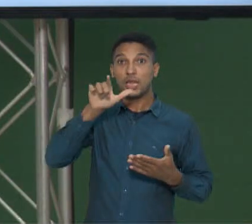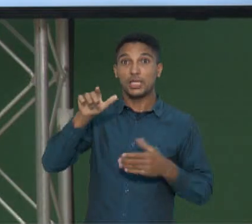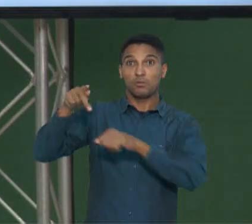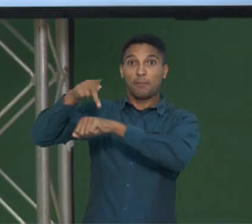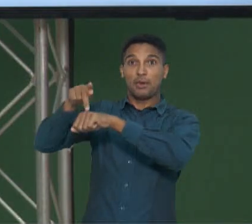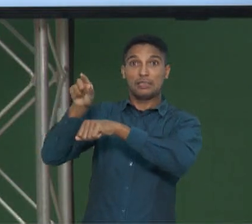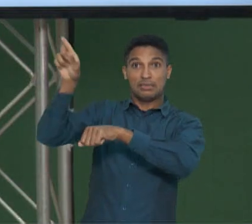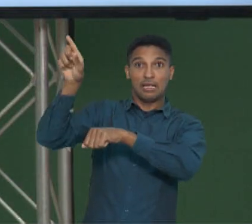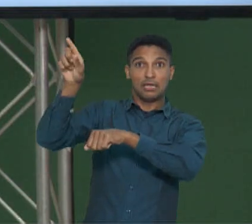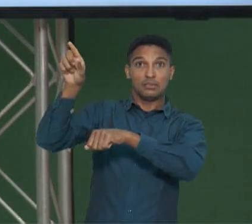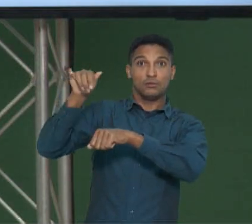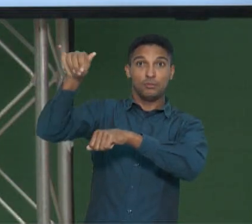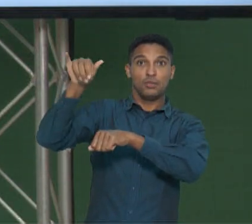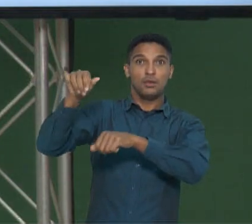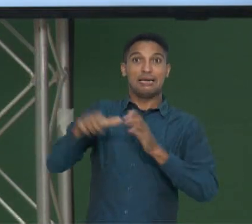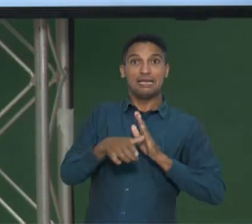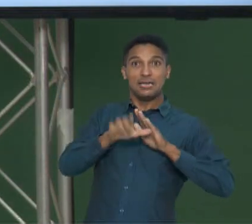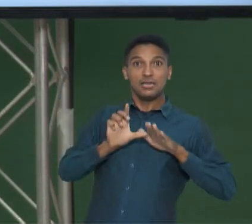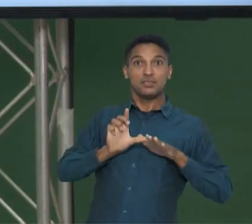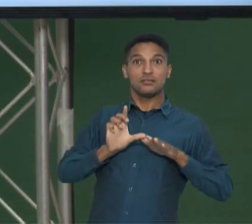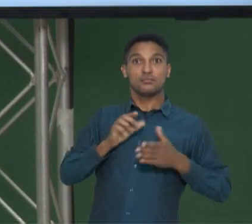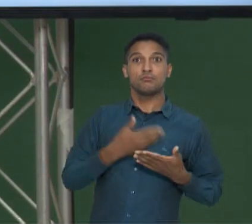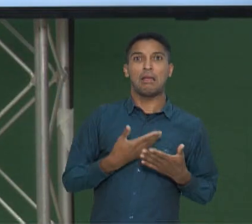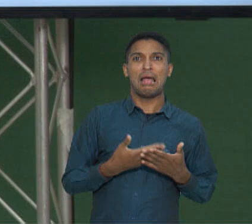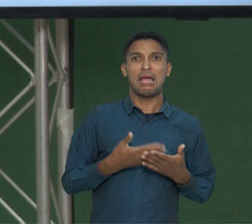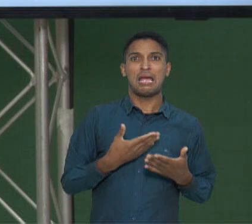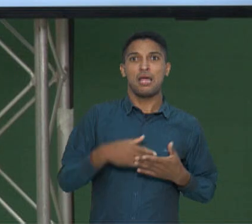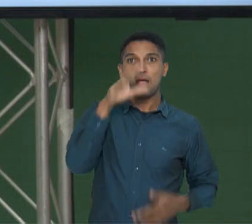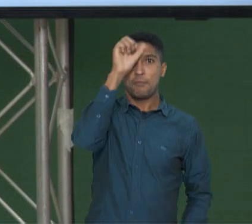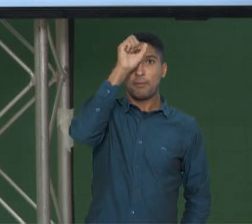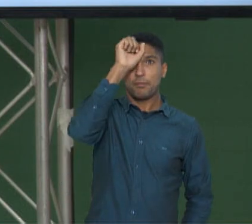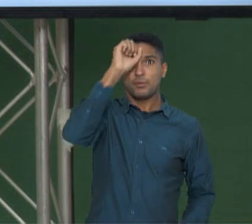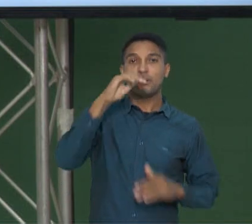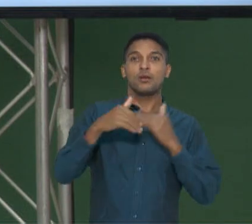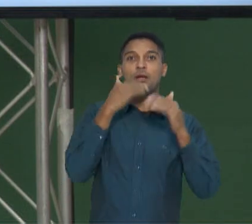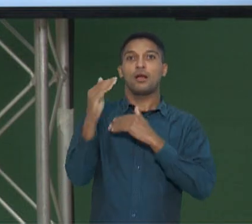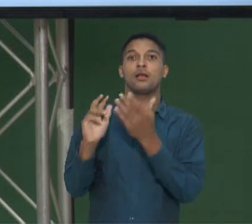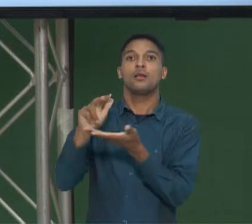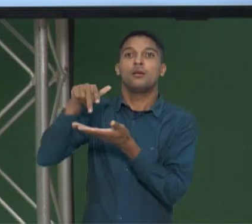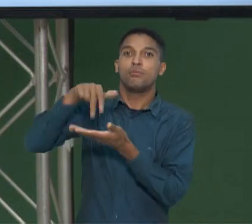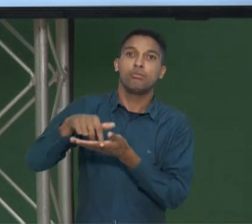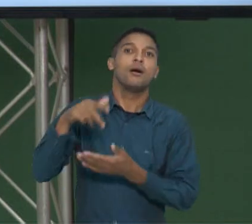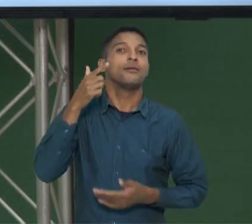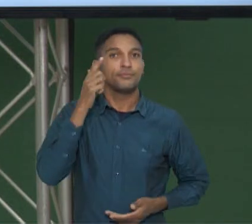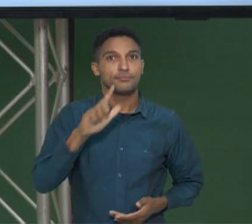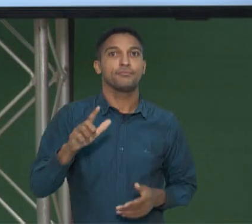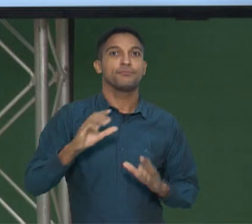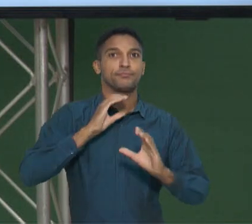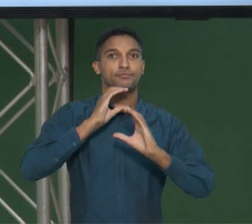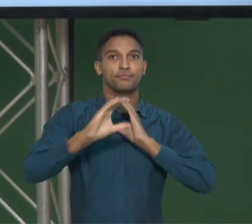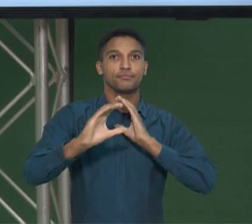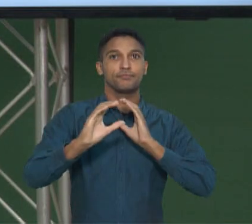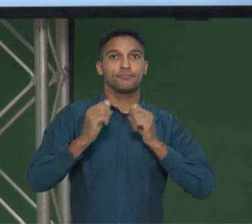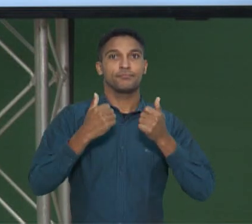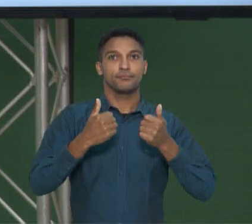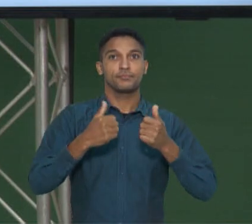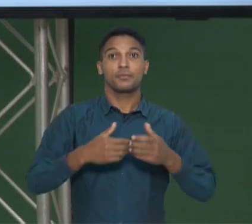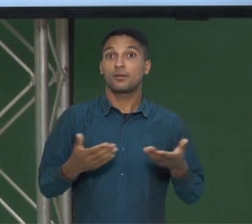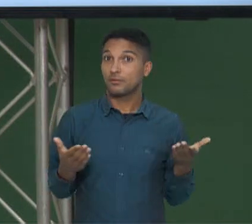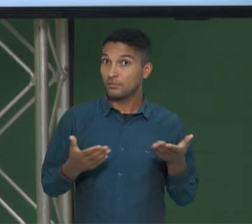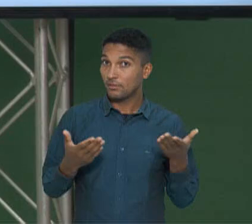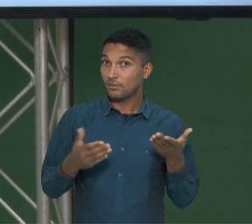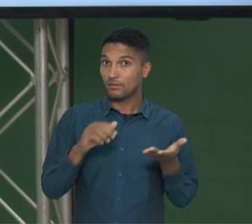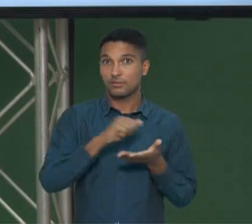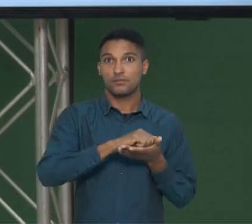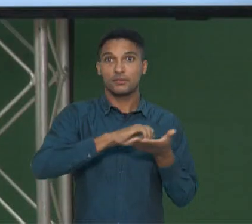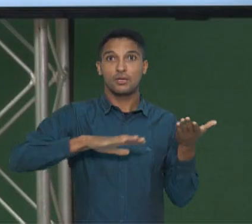daquele país. Beleza? Partindo aqui, então, de uma interpretação deste fragmento, atividade 3.